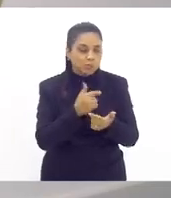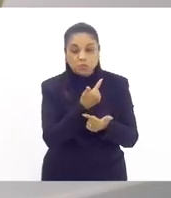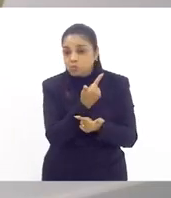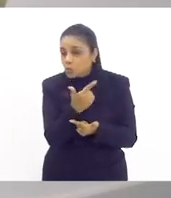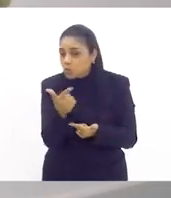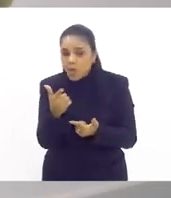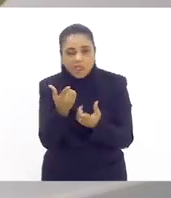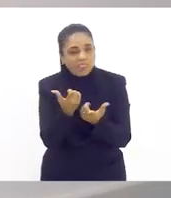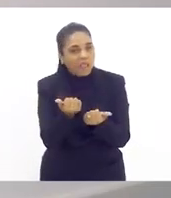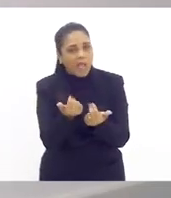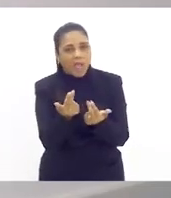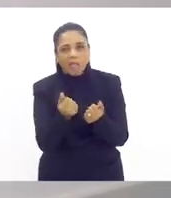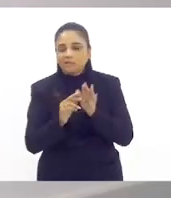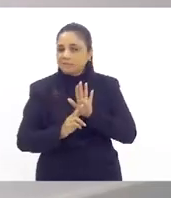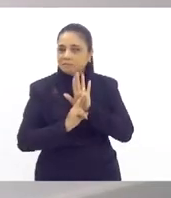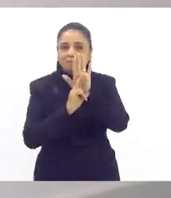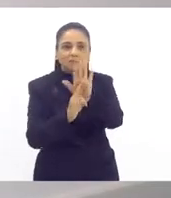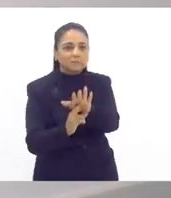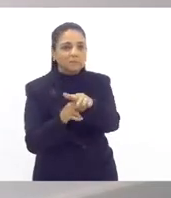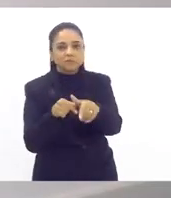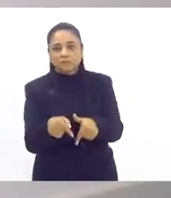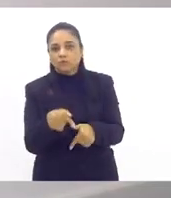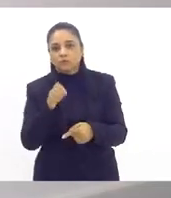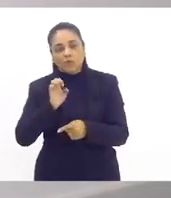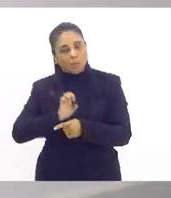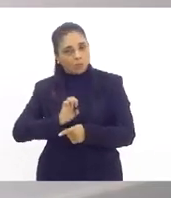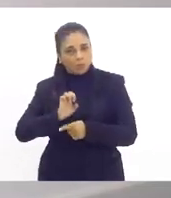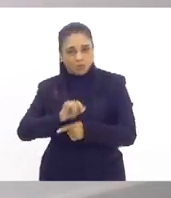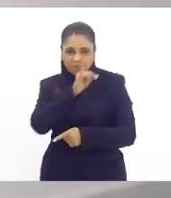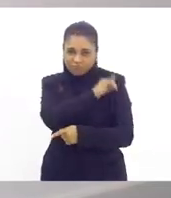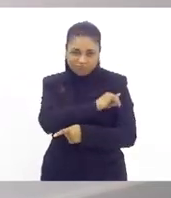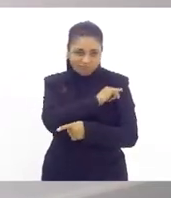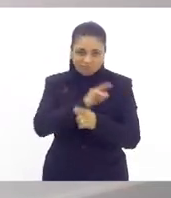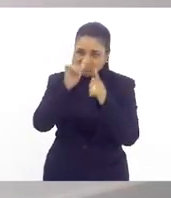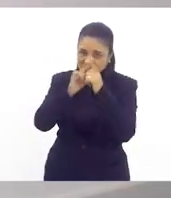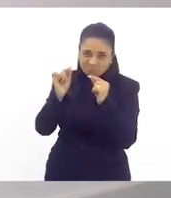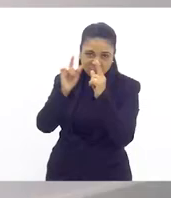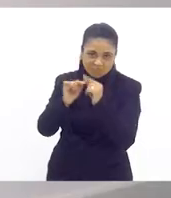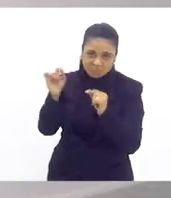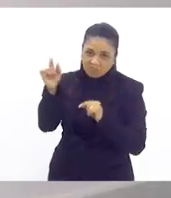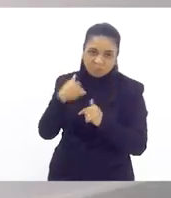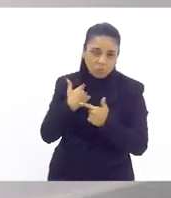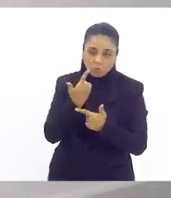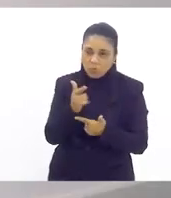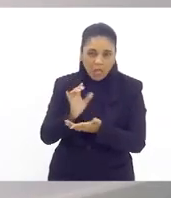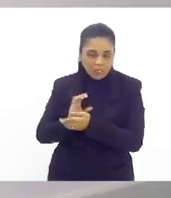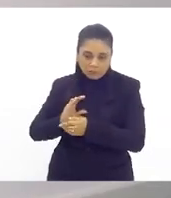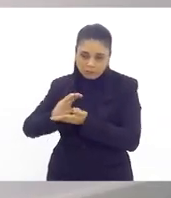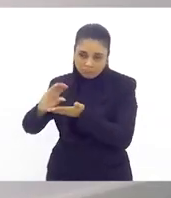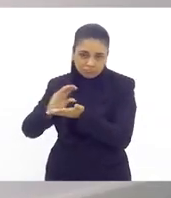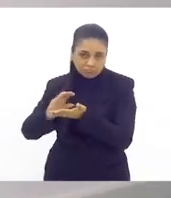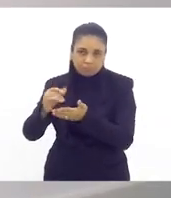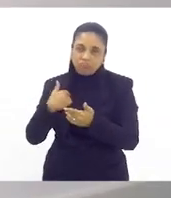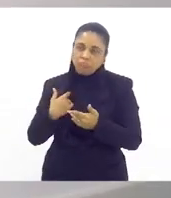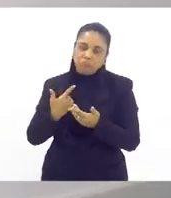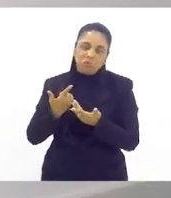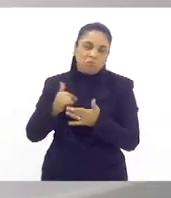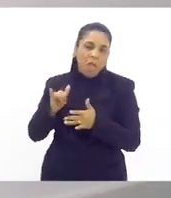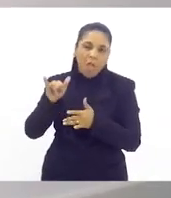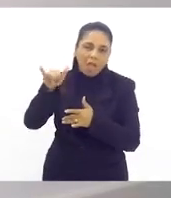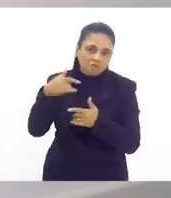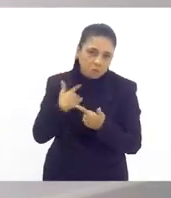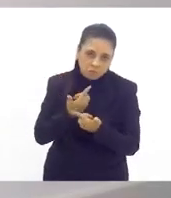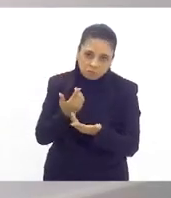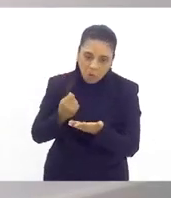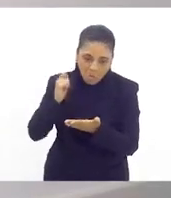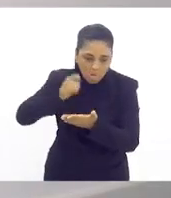não tem representação do Rio de Janeiro lá em Brasília porque não teve recurso não teve dinheiro não teve passagem mas